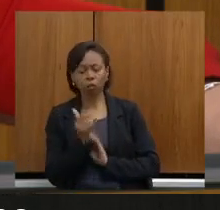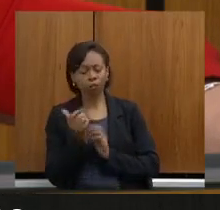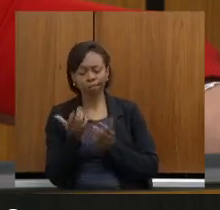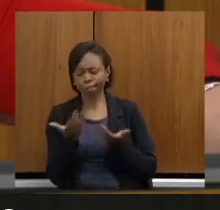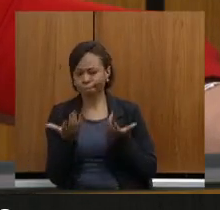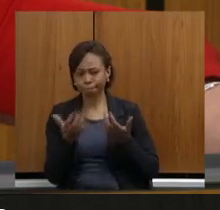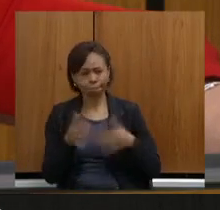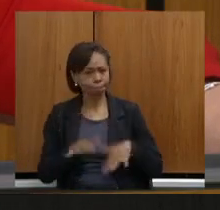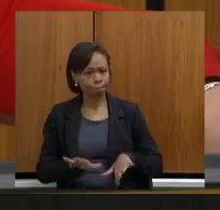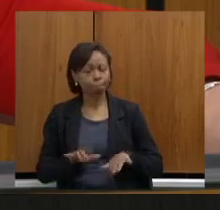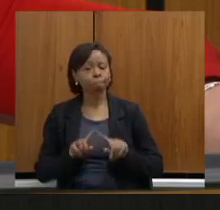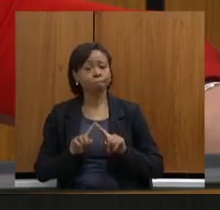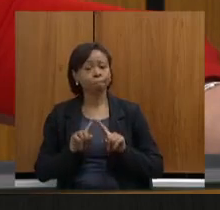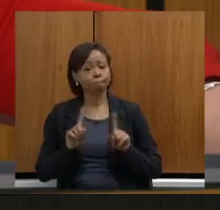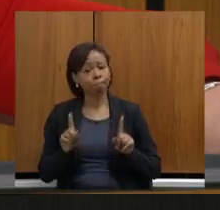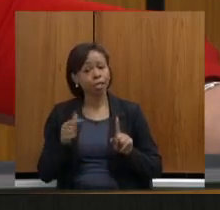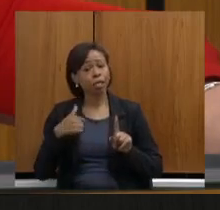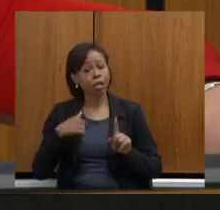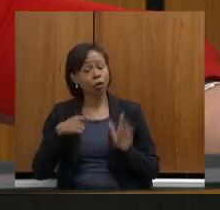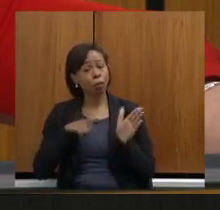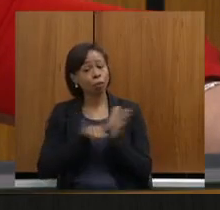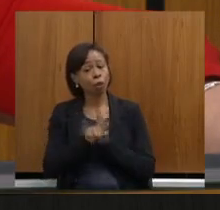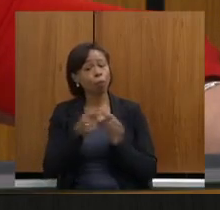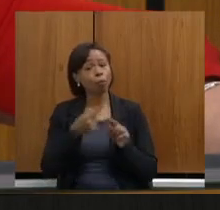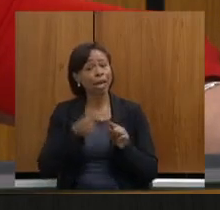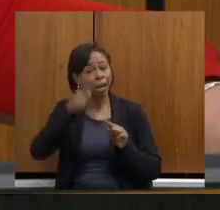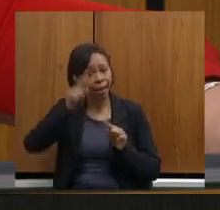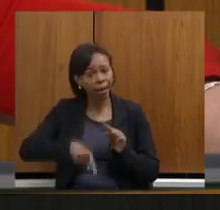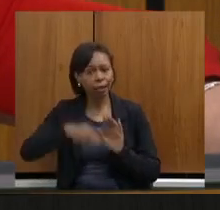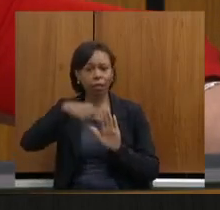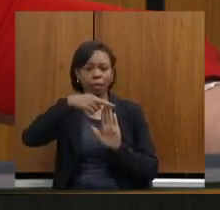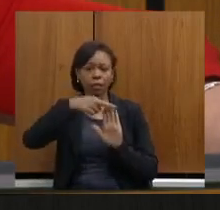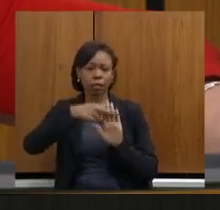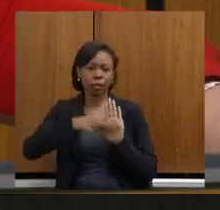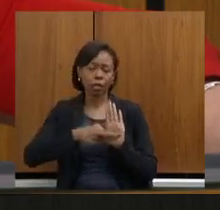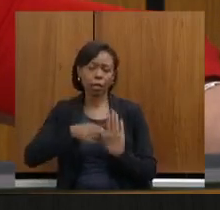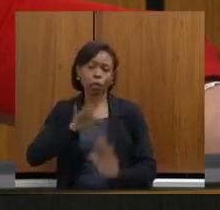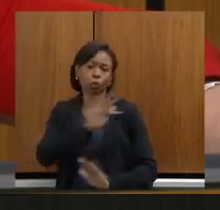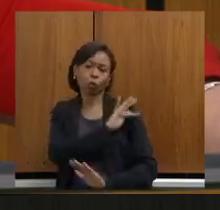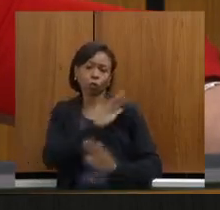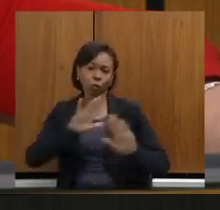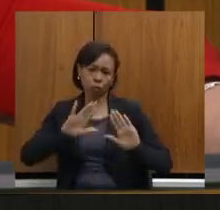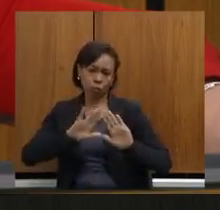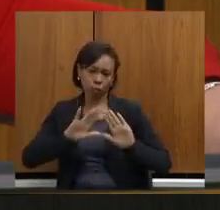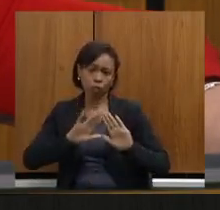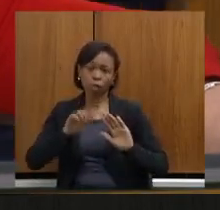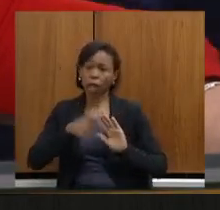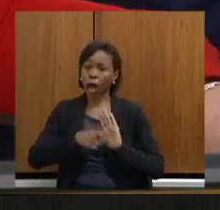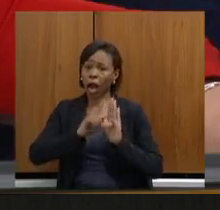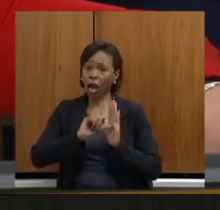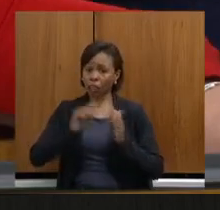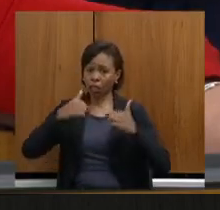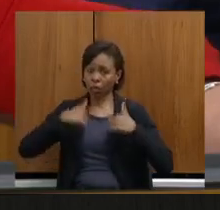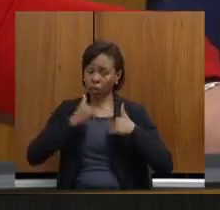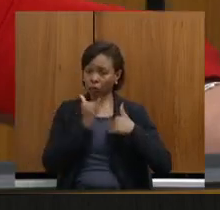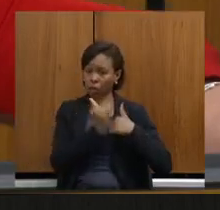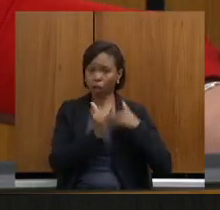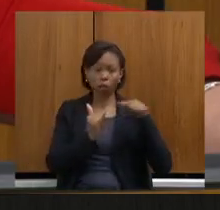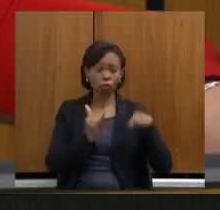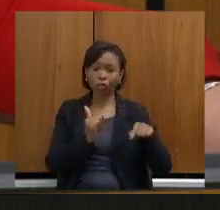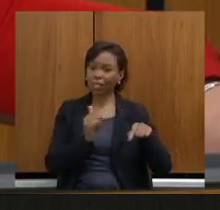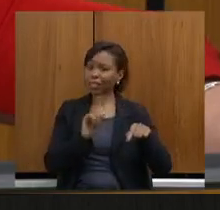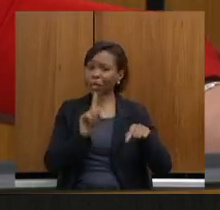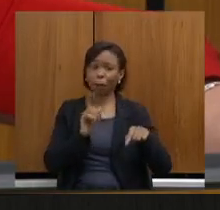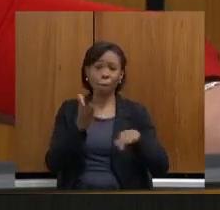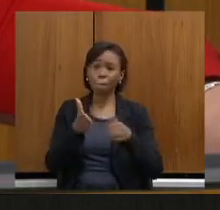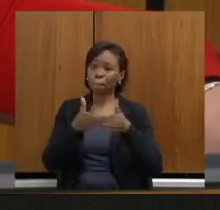solicitação porque acho que a dinâmica da Assembleia fiscaliza e antes da minha sala o senhor não solicitou o tempo nem falas